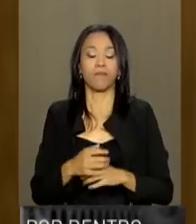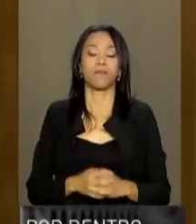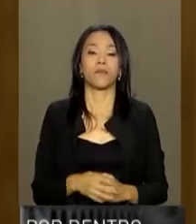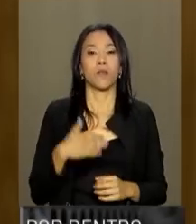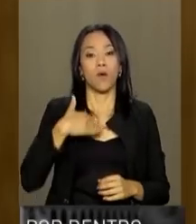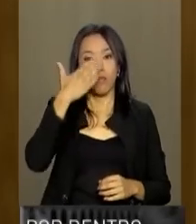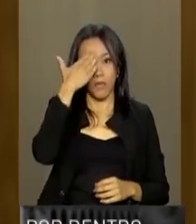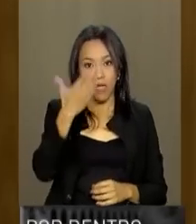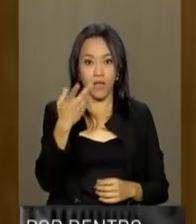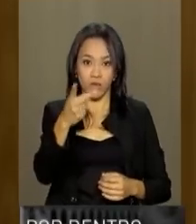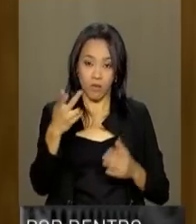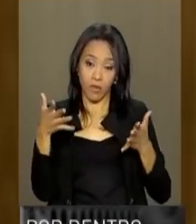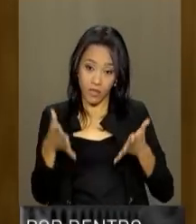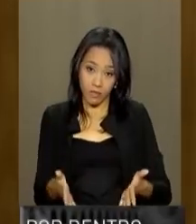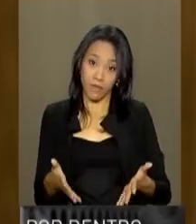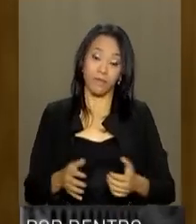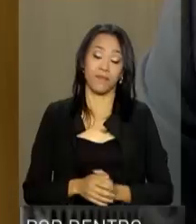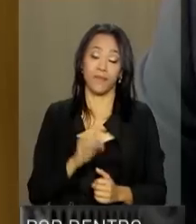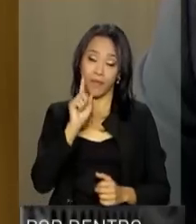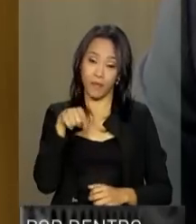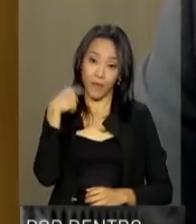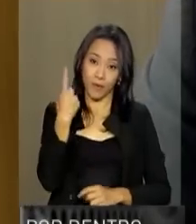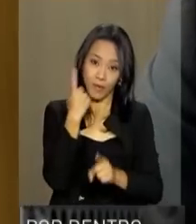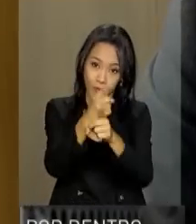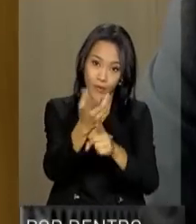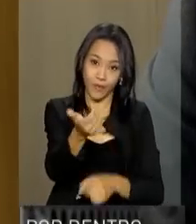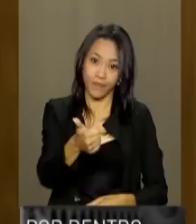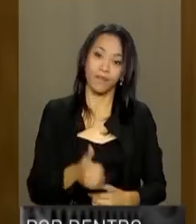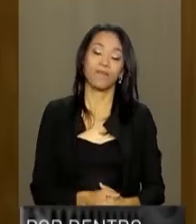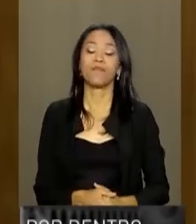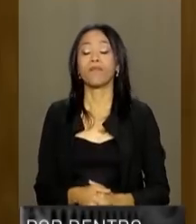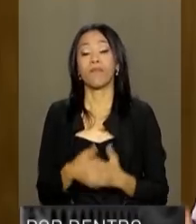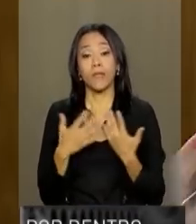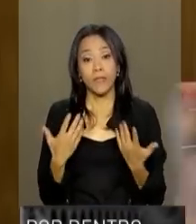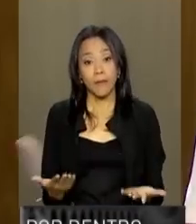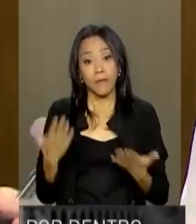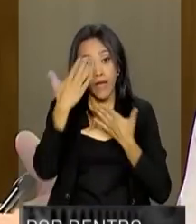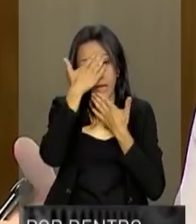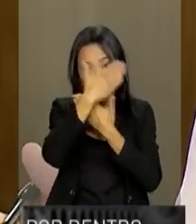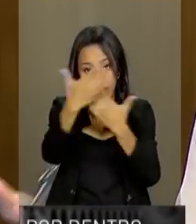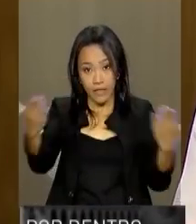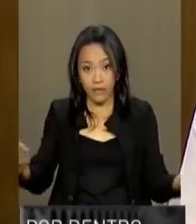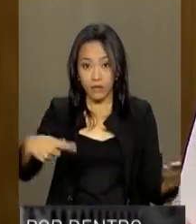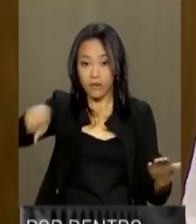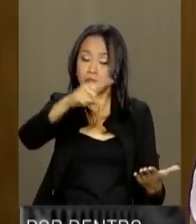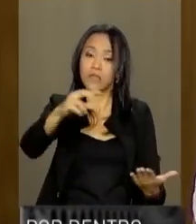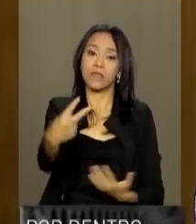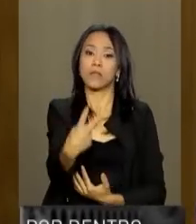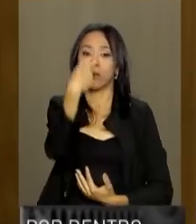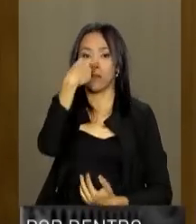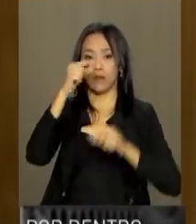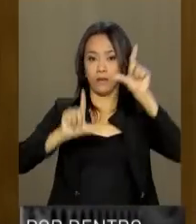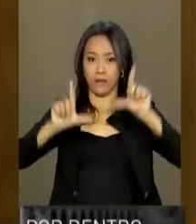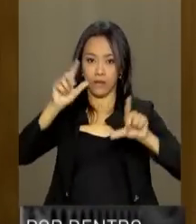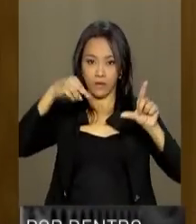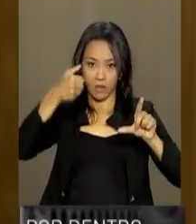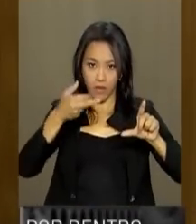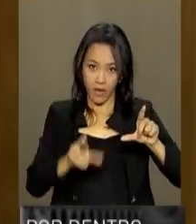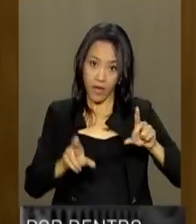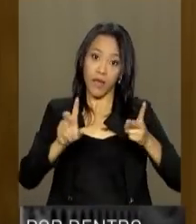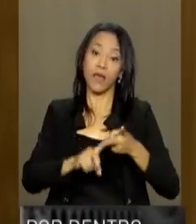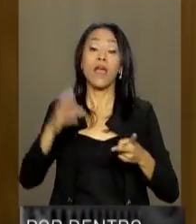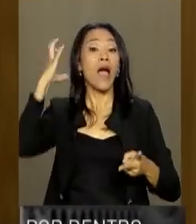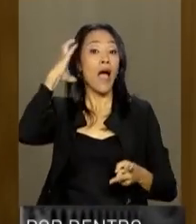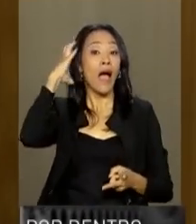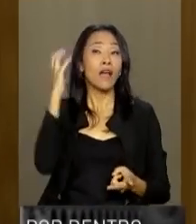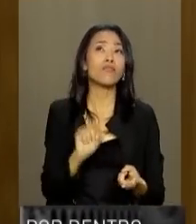agora pela sua participação em uma próxima oportunidade eu agradeço bem agradeço também a todos que nos acompanharam pela tv nbr pela rede nacional